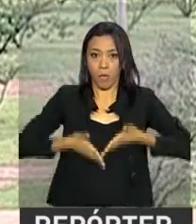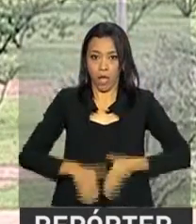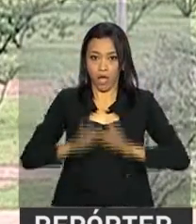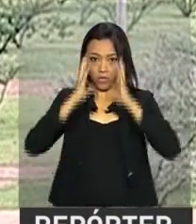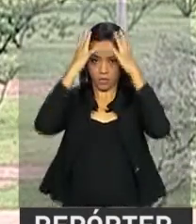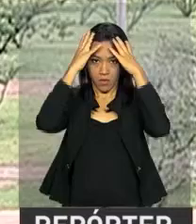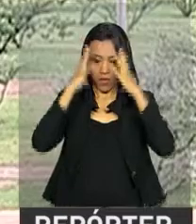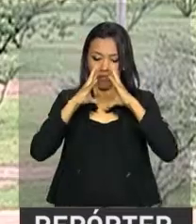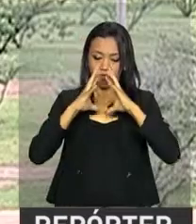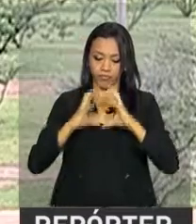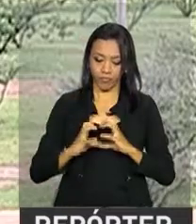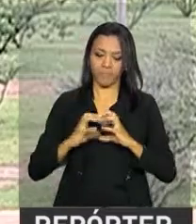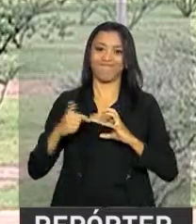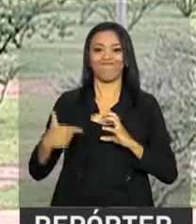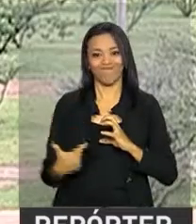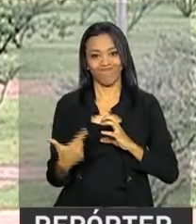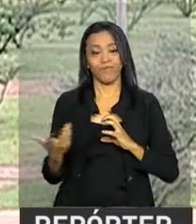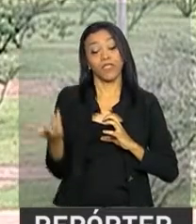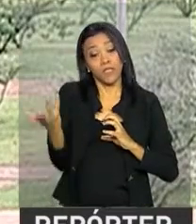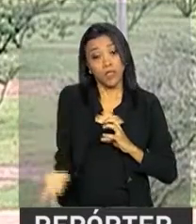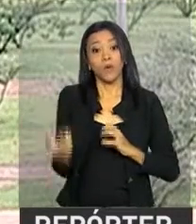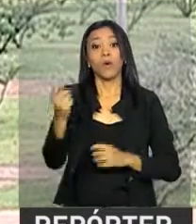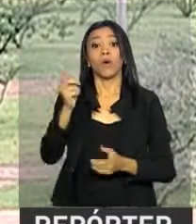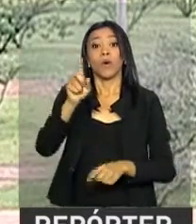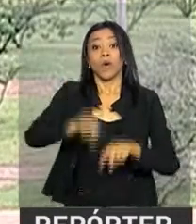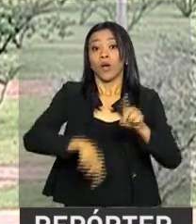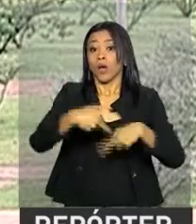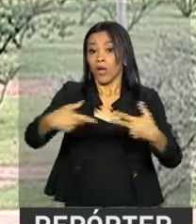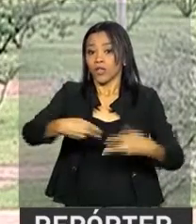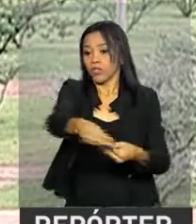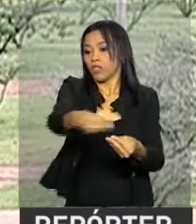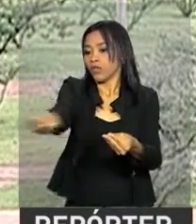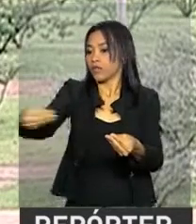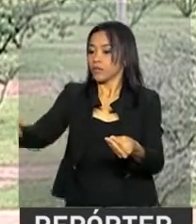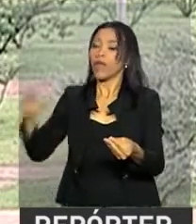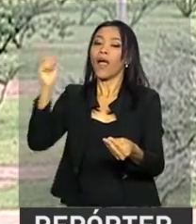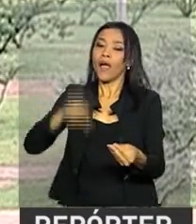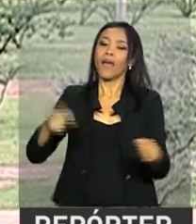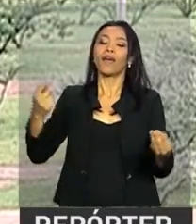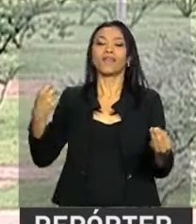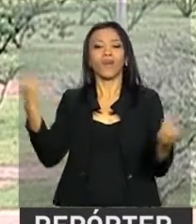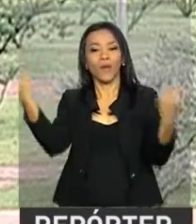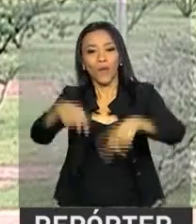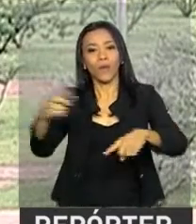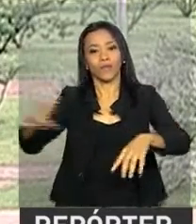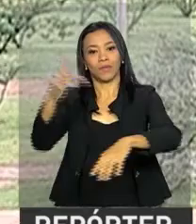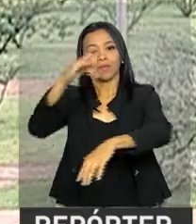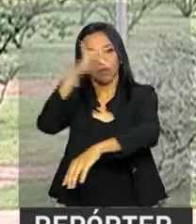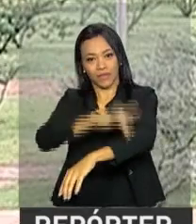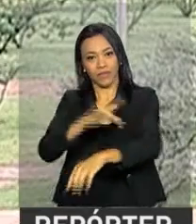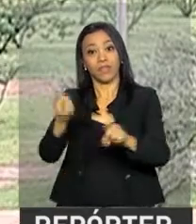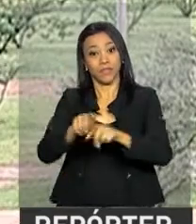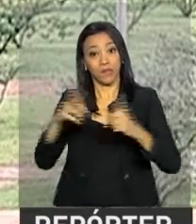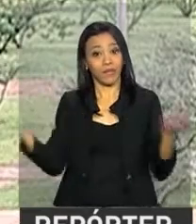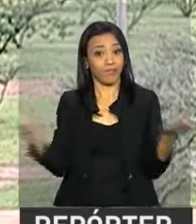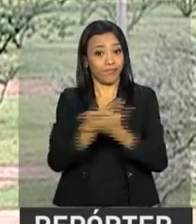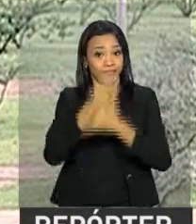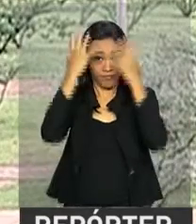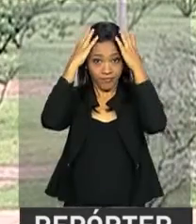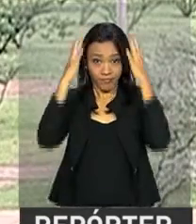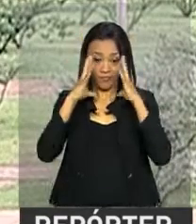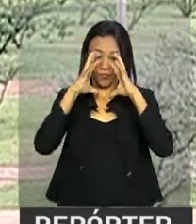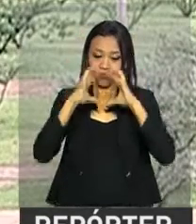A distribuição do produto faz parte do programa de enfrentamento ao Aedes aegypti e à microcefalia. O